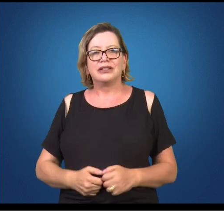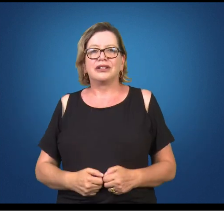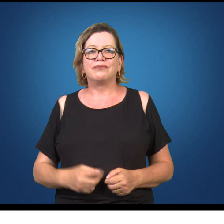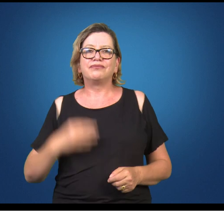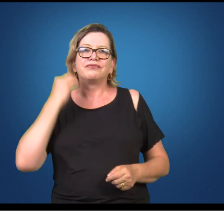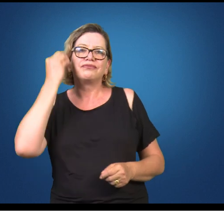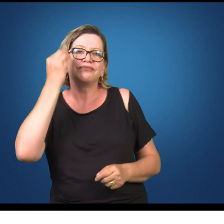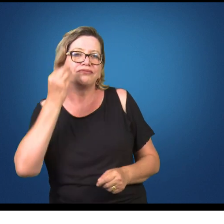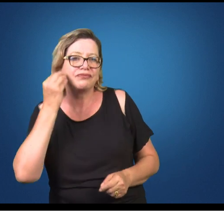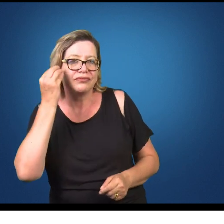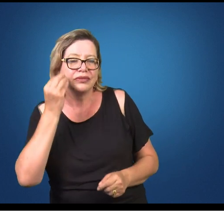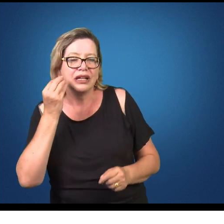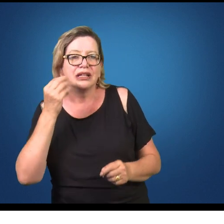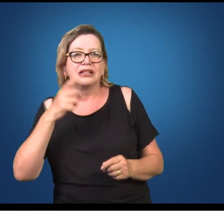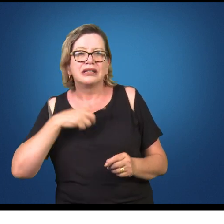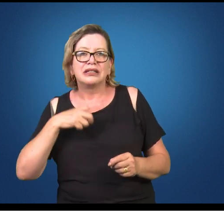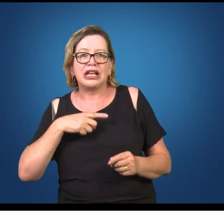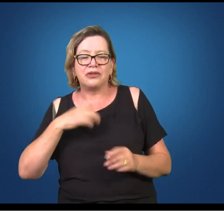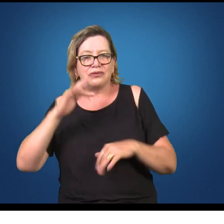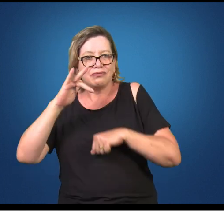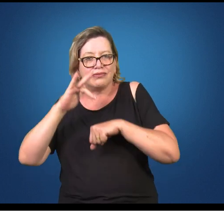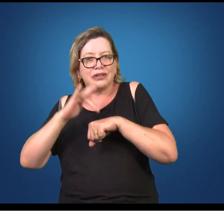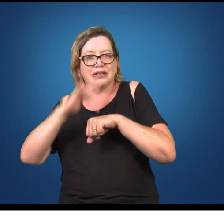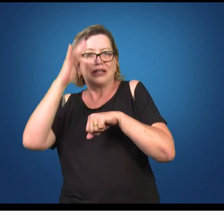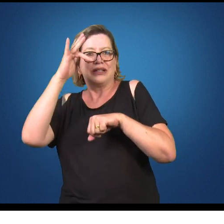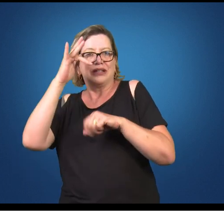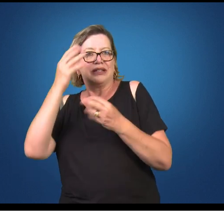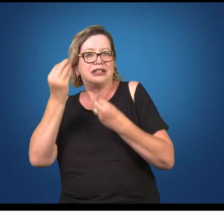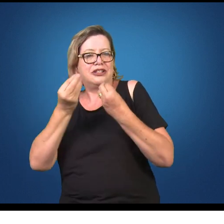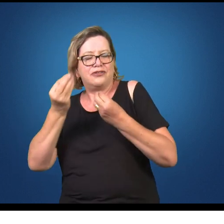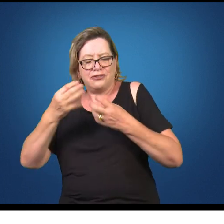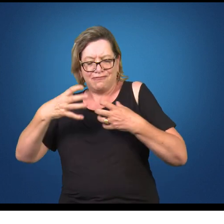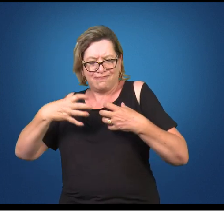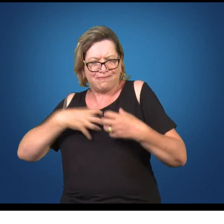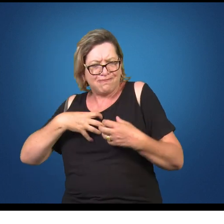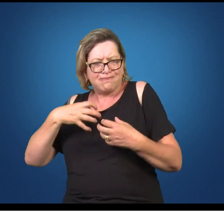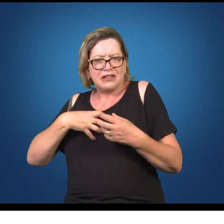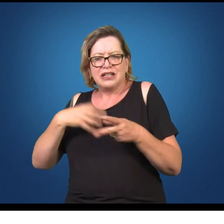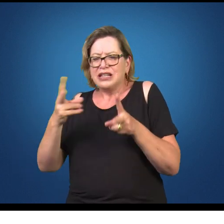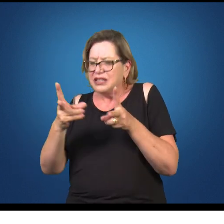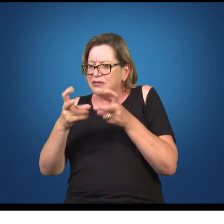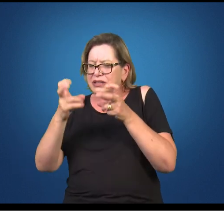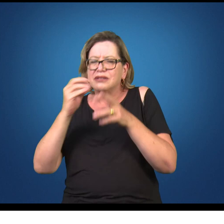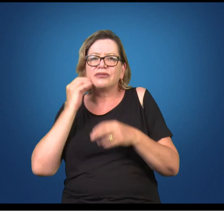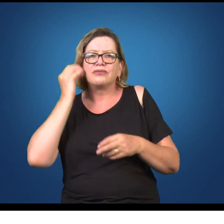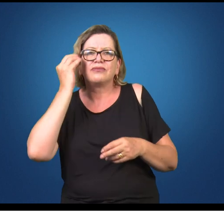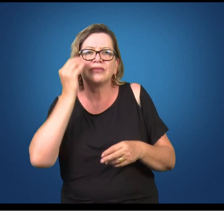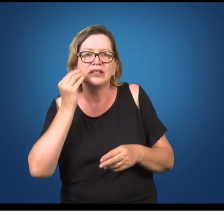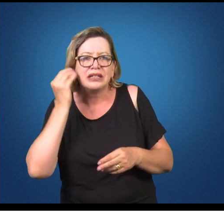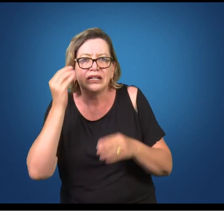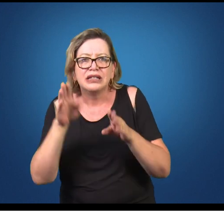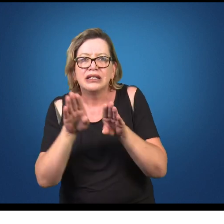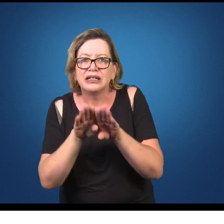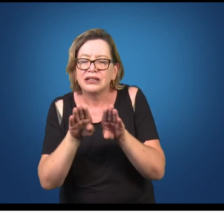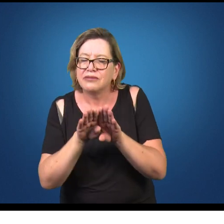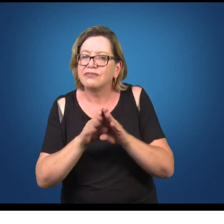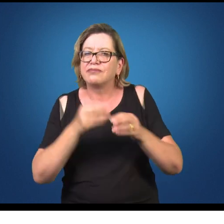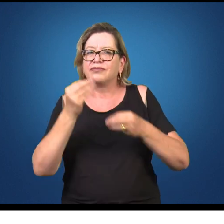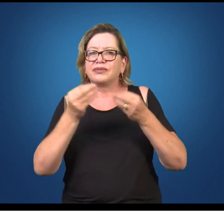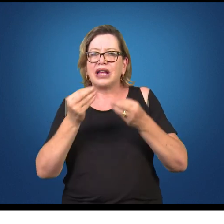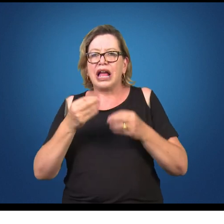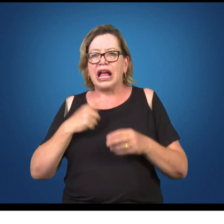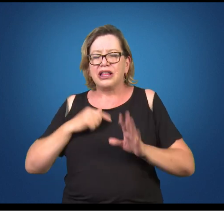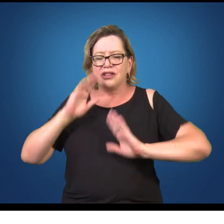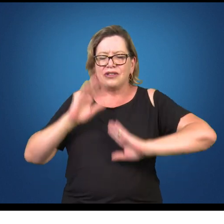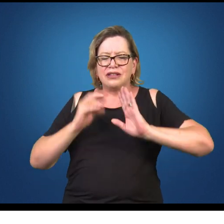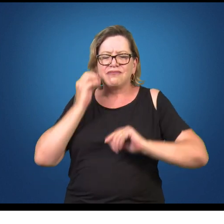tanto o lado sensível, o lado dos sentidos, de sim. você experienciar aquilo e você não conseguir... né, eu